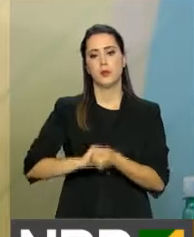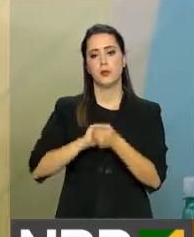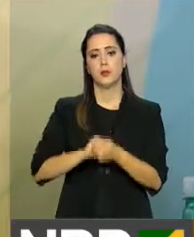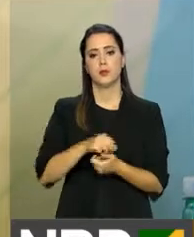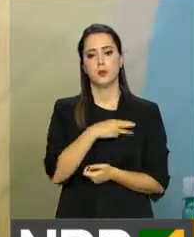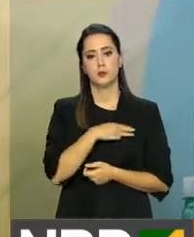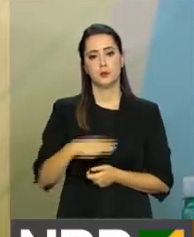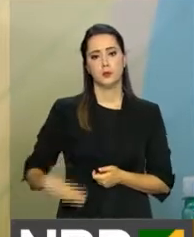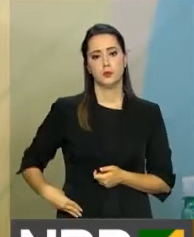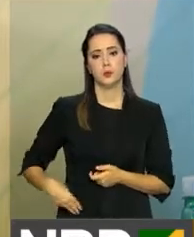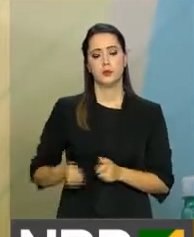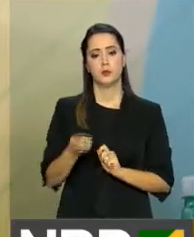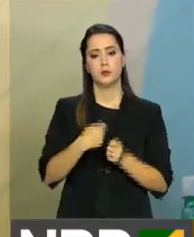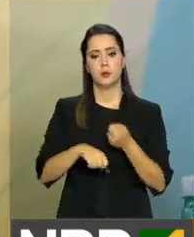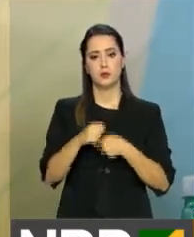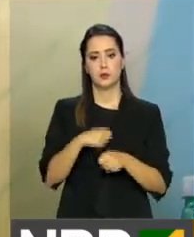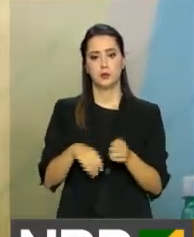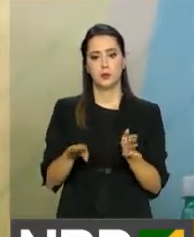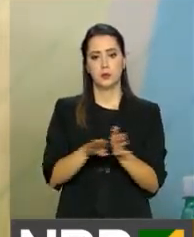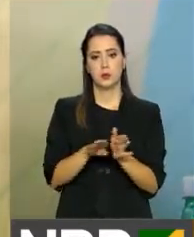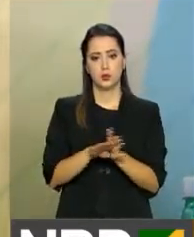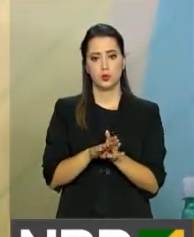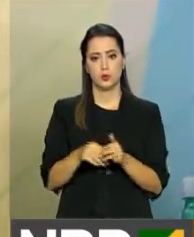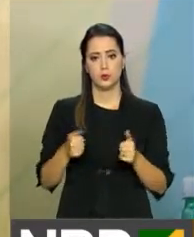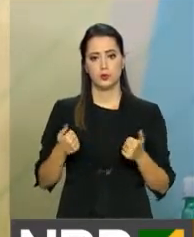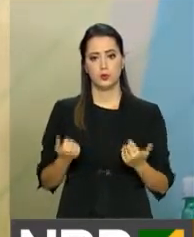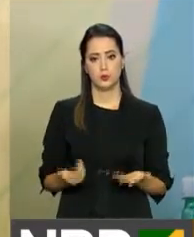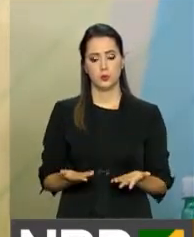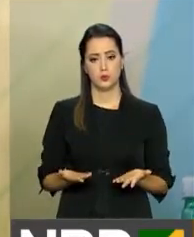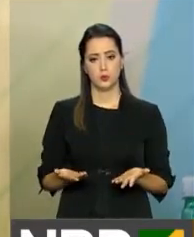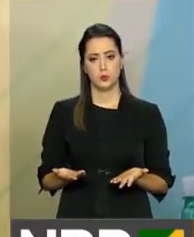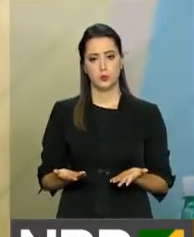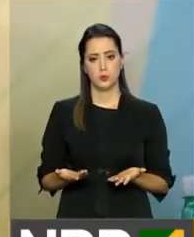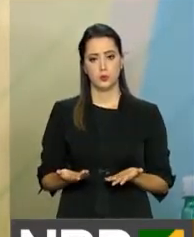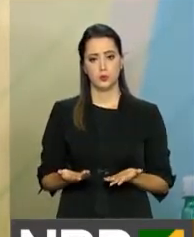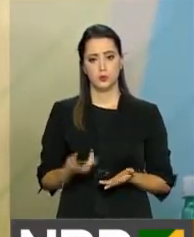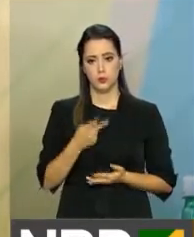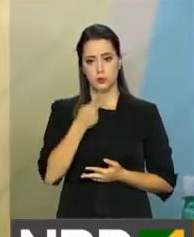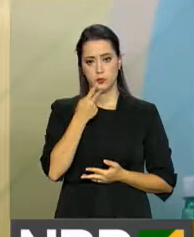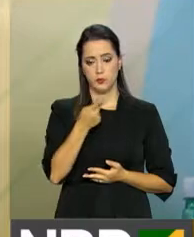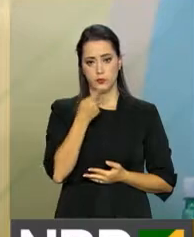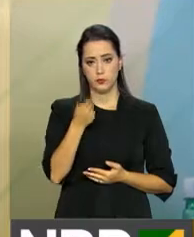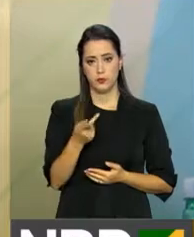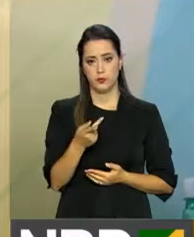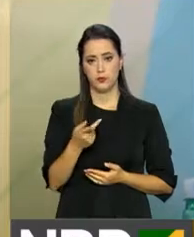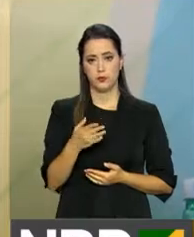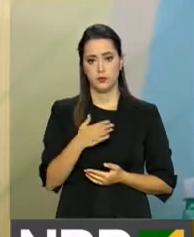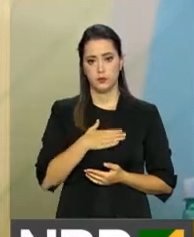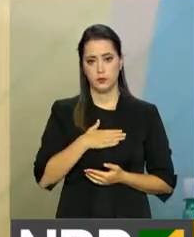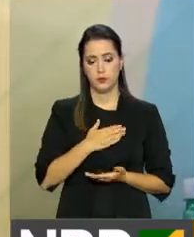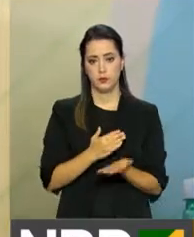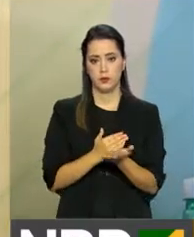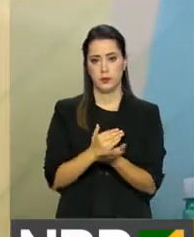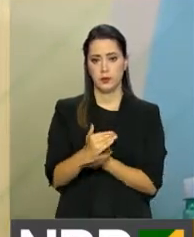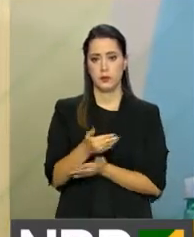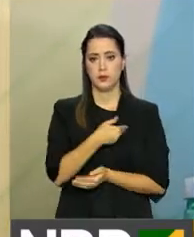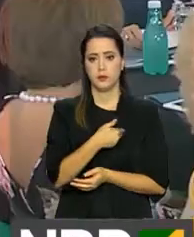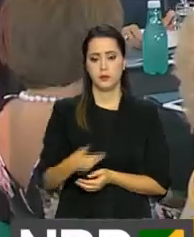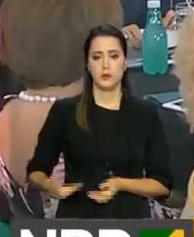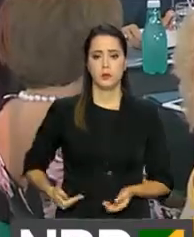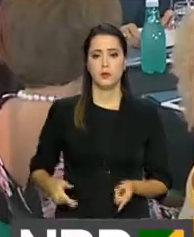que acaba de chegar à digo eu quando iniciamos o governo